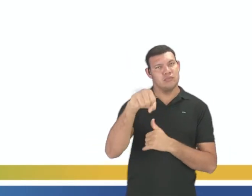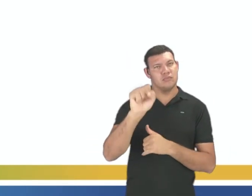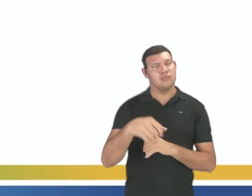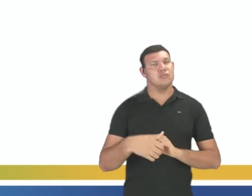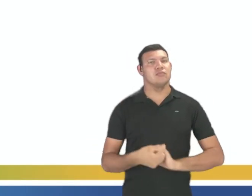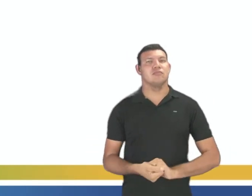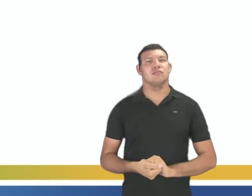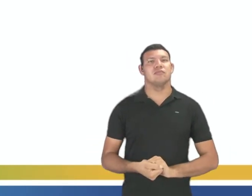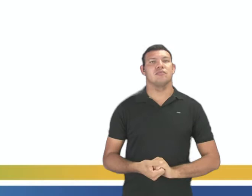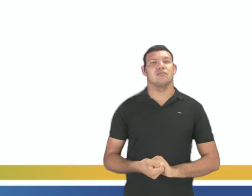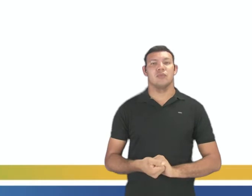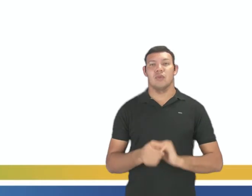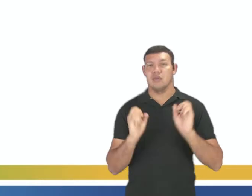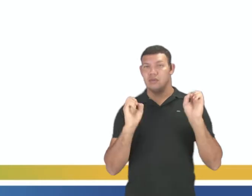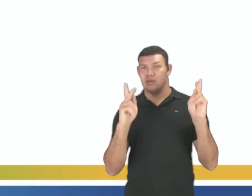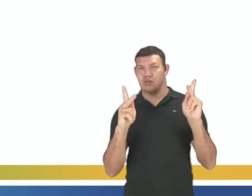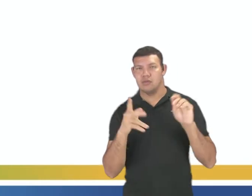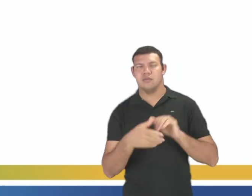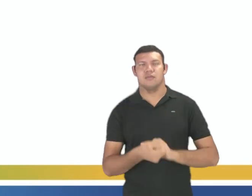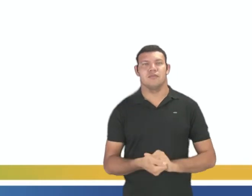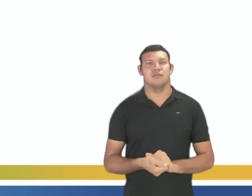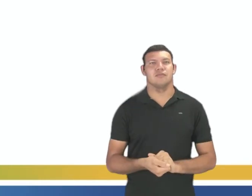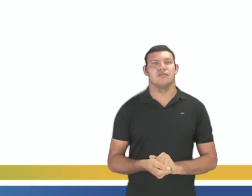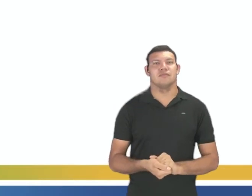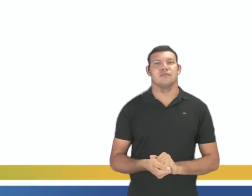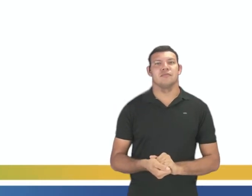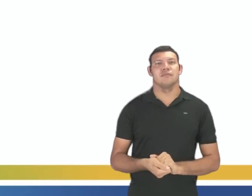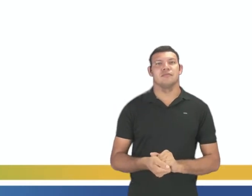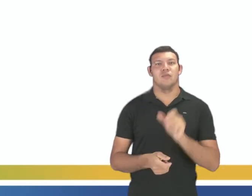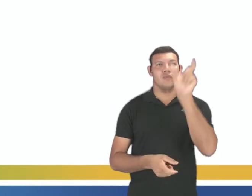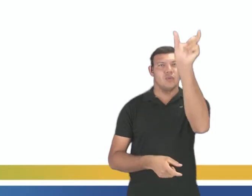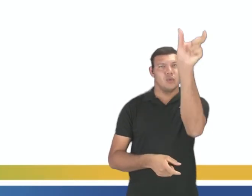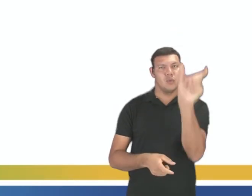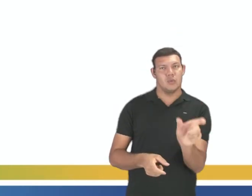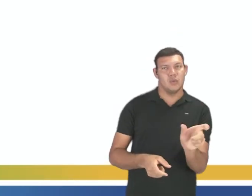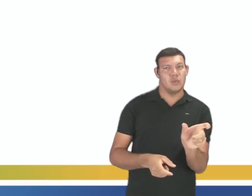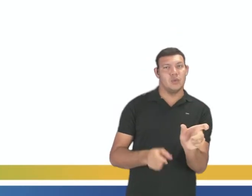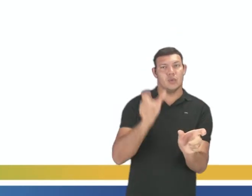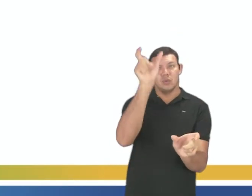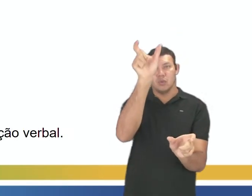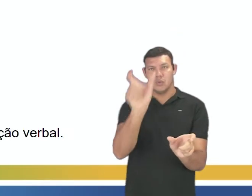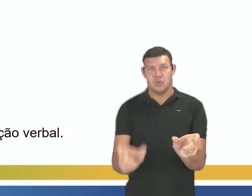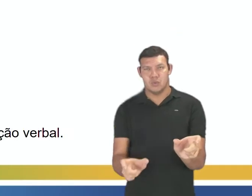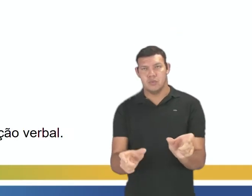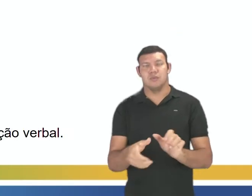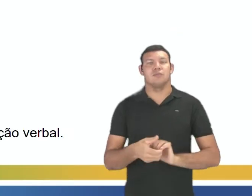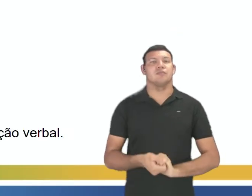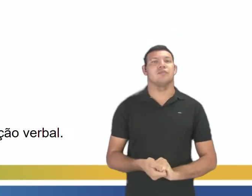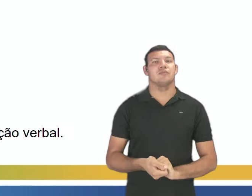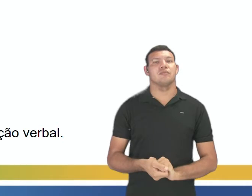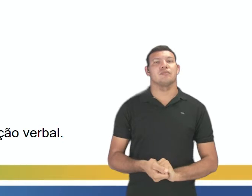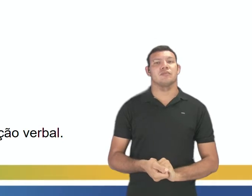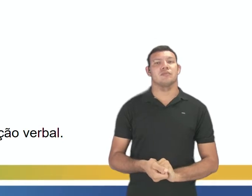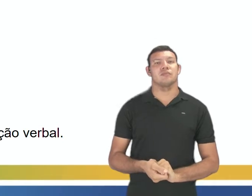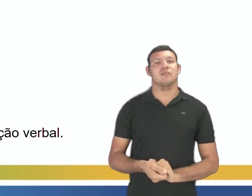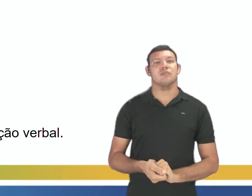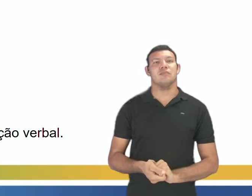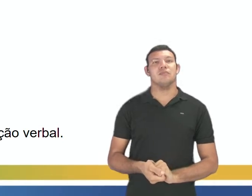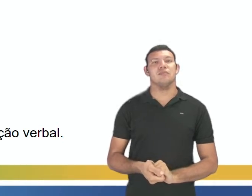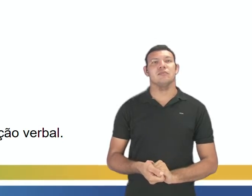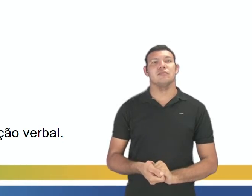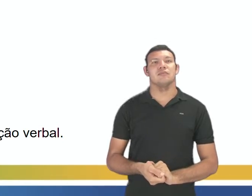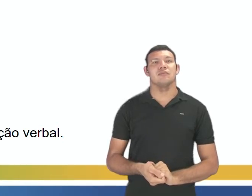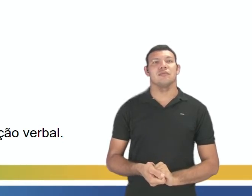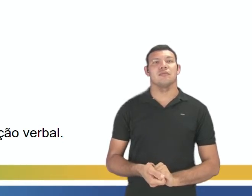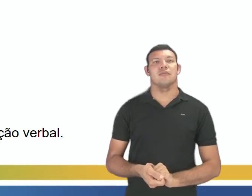Certo? Ok? Quase isso, né? No subject pronouns. Vamos ali para os object pronouns. Qual seria a tradução